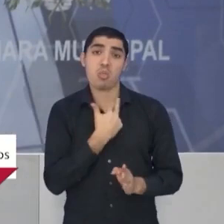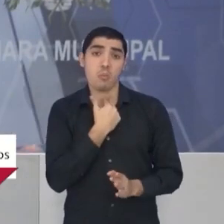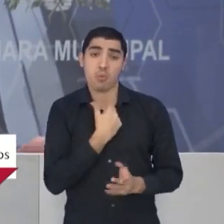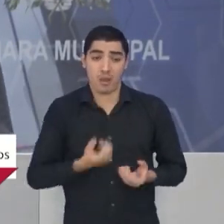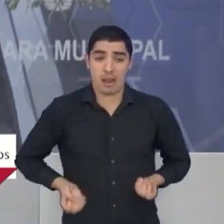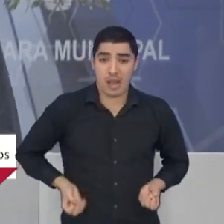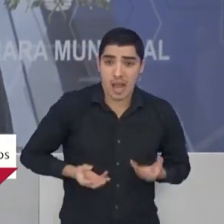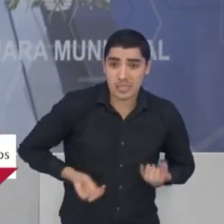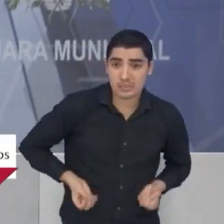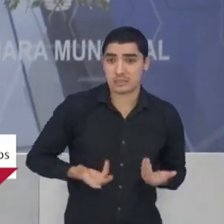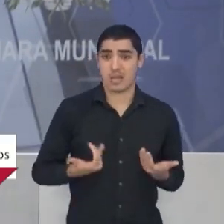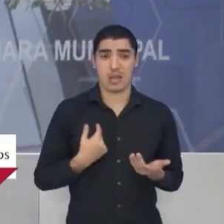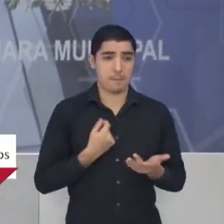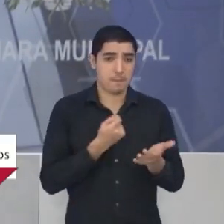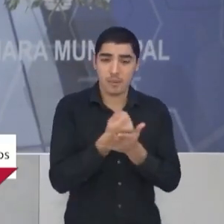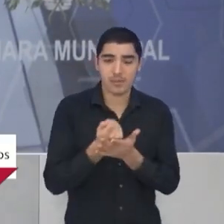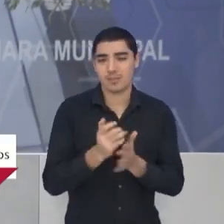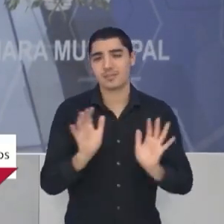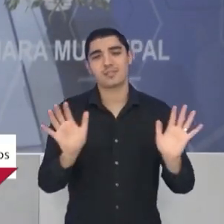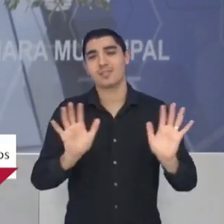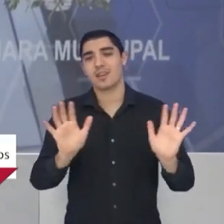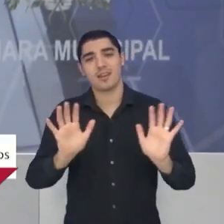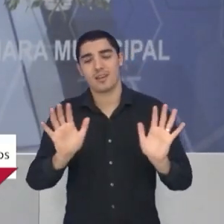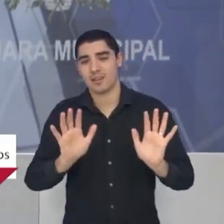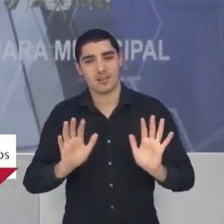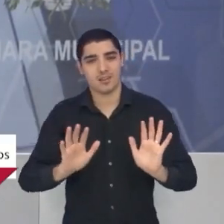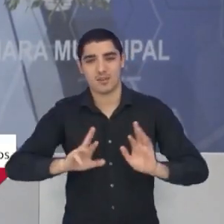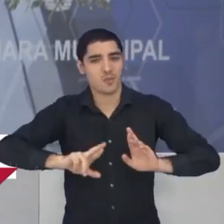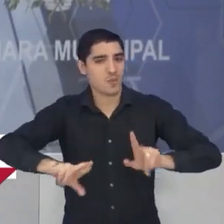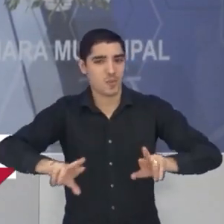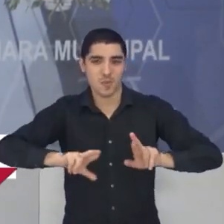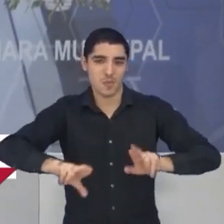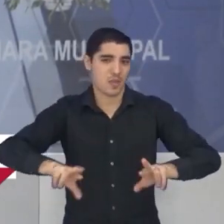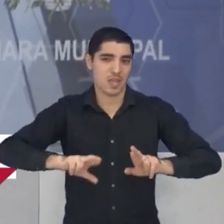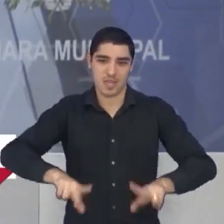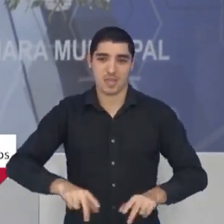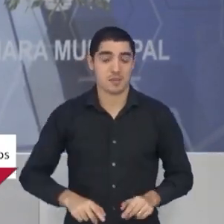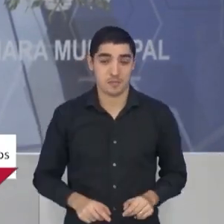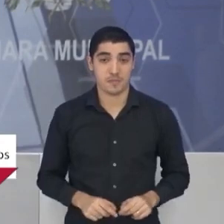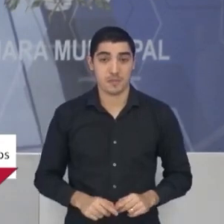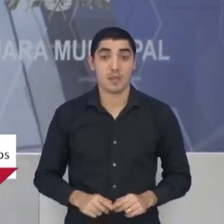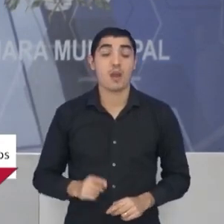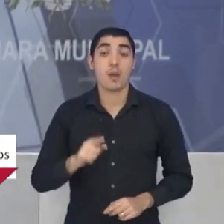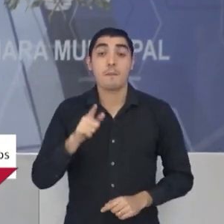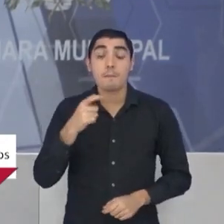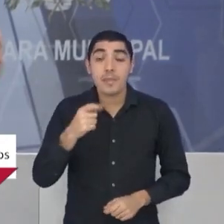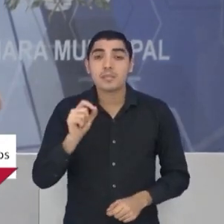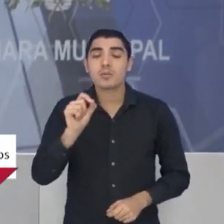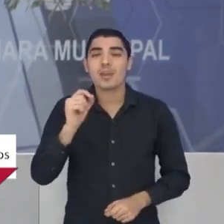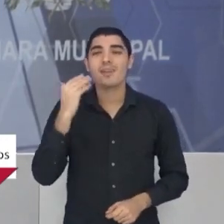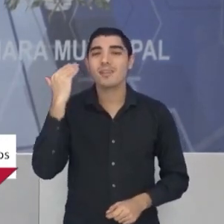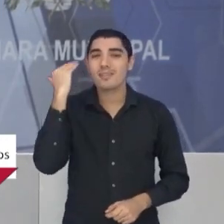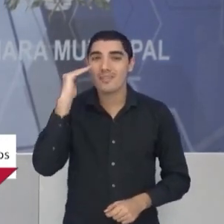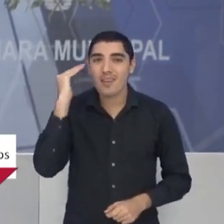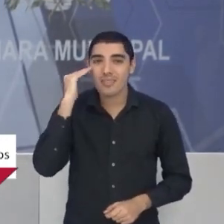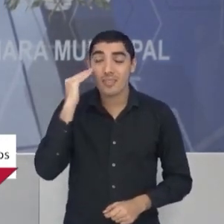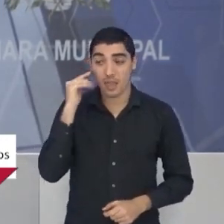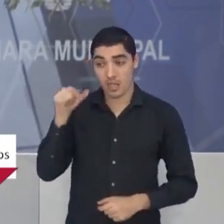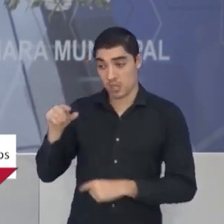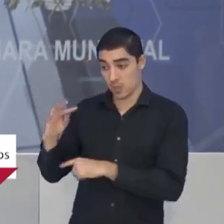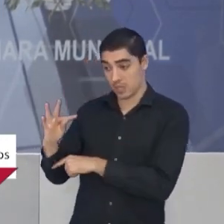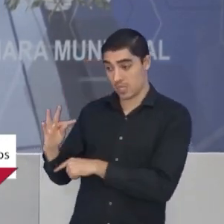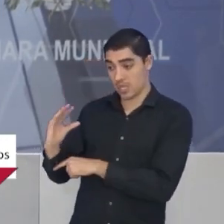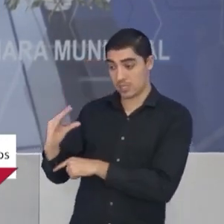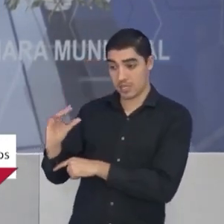nada não é isso não é isso gente não é isso O que vai ter que ser visto e o que o tribunal vai ver